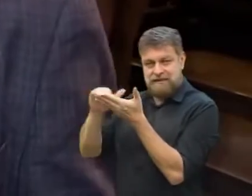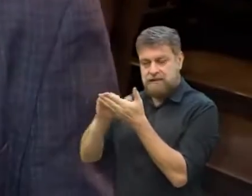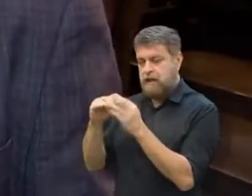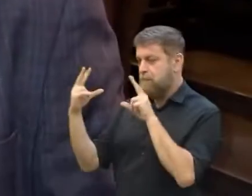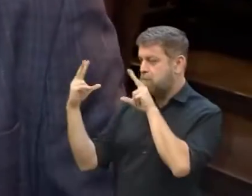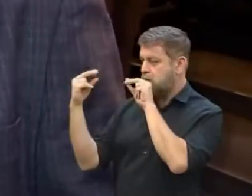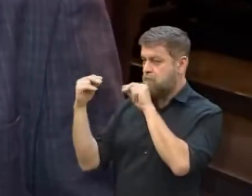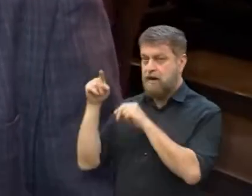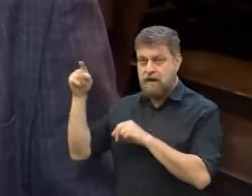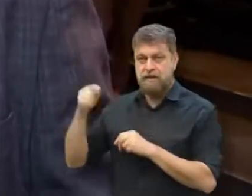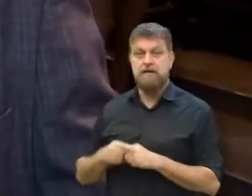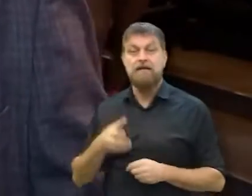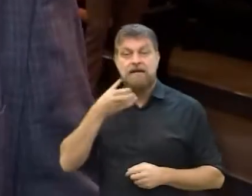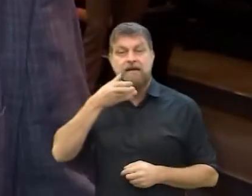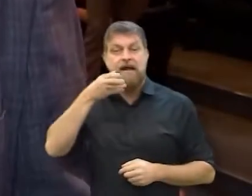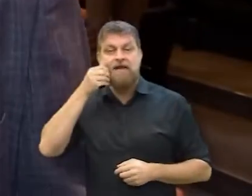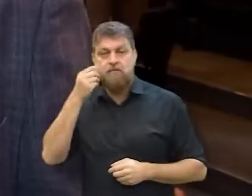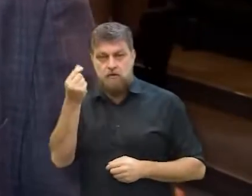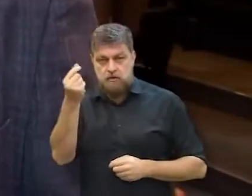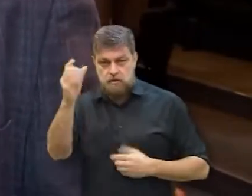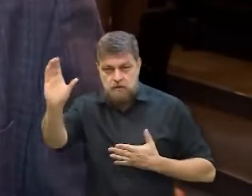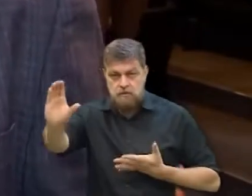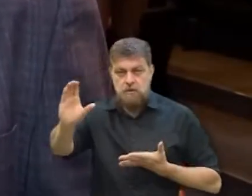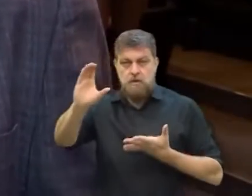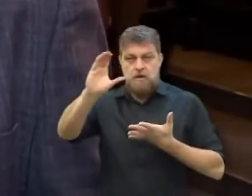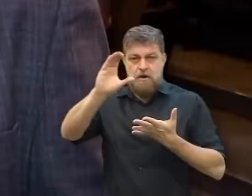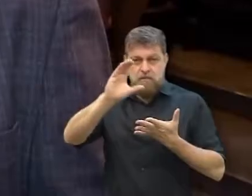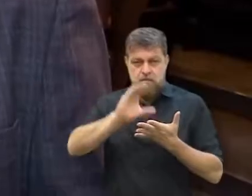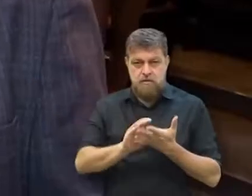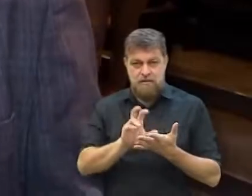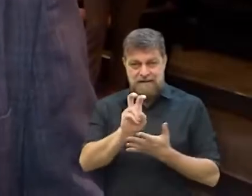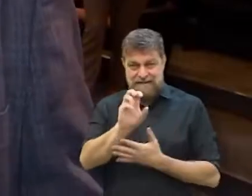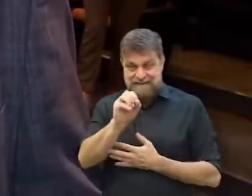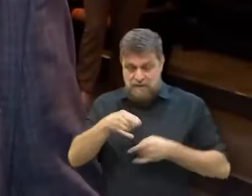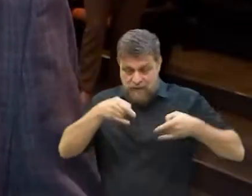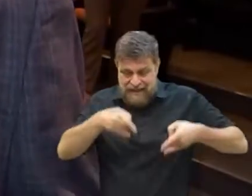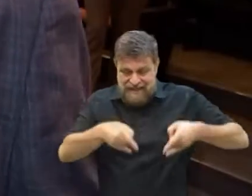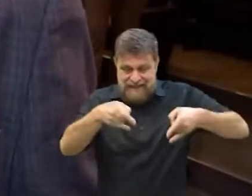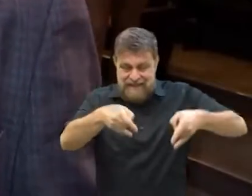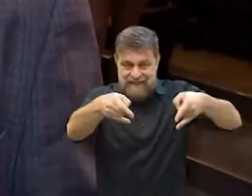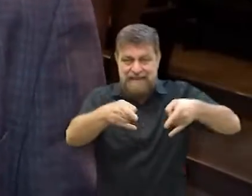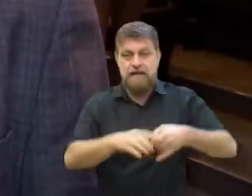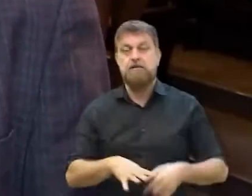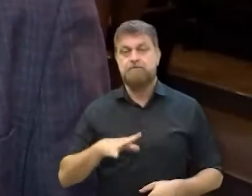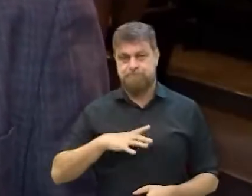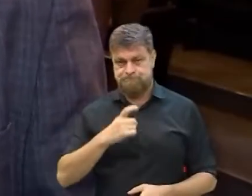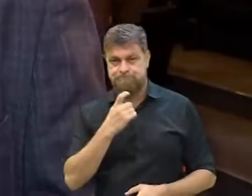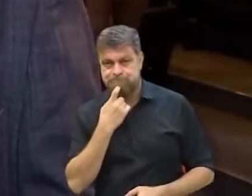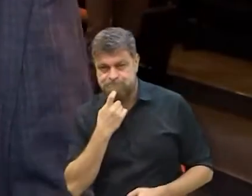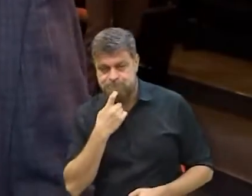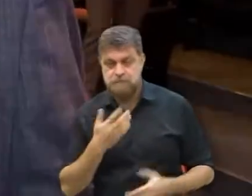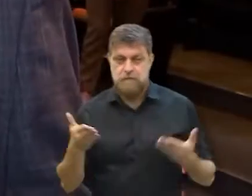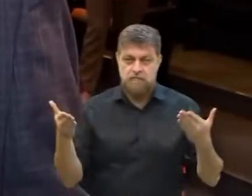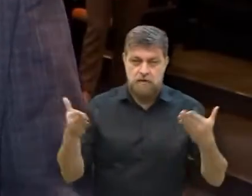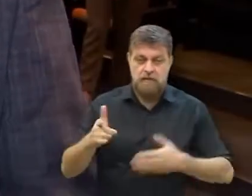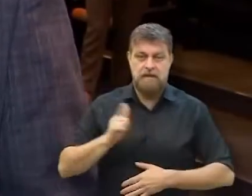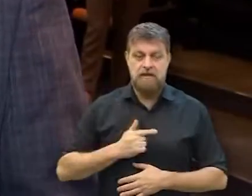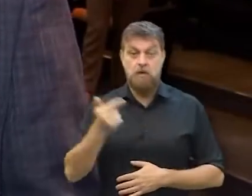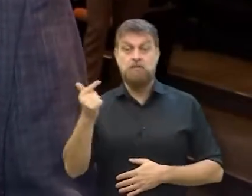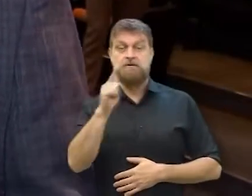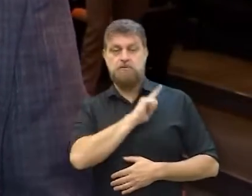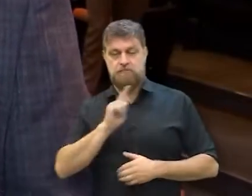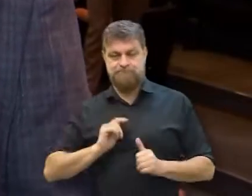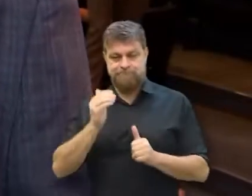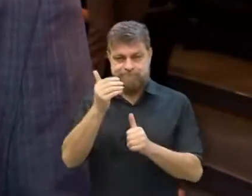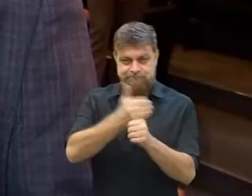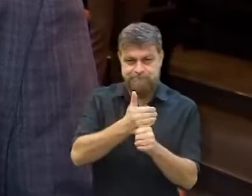Marcos Vignoli, onde ele destinou recurso para mais 50 leitos na nossa cidade. E agora